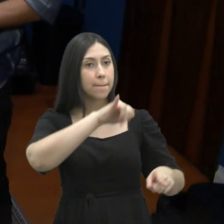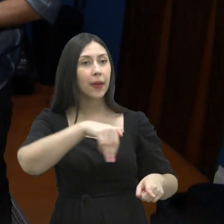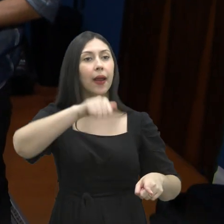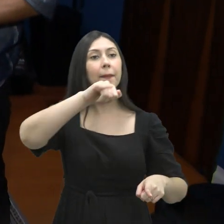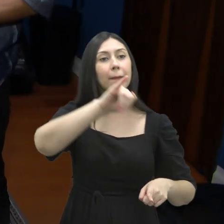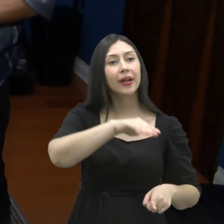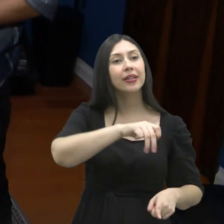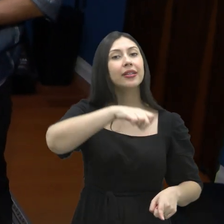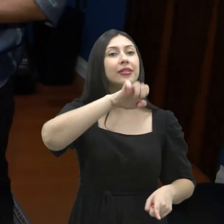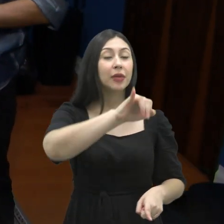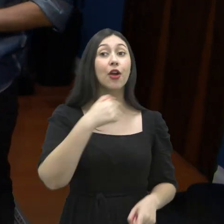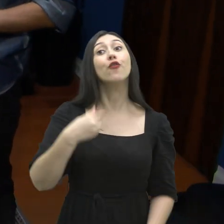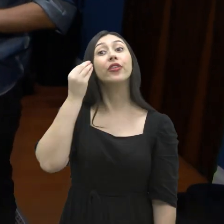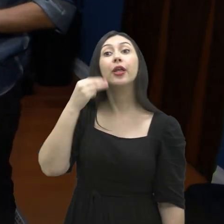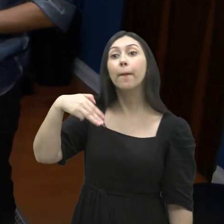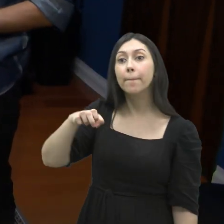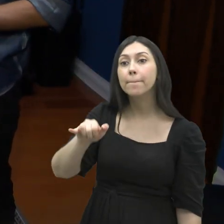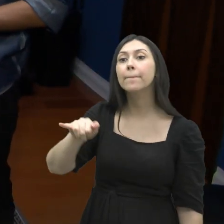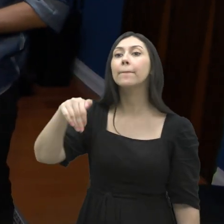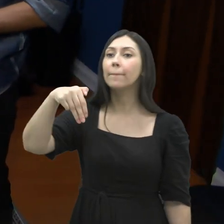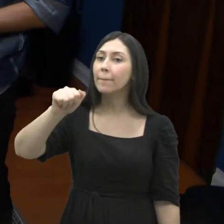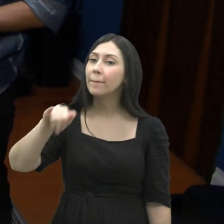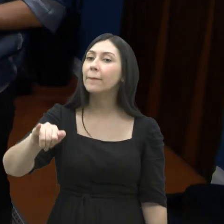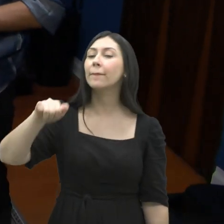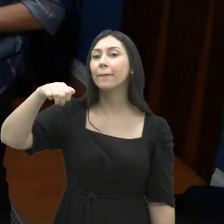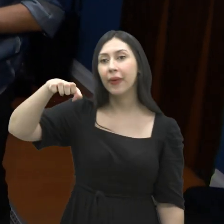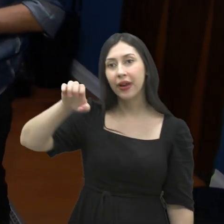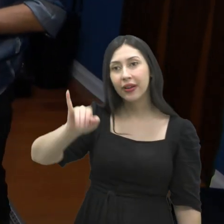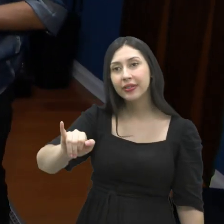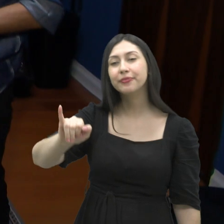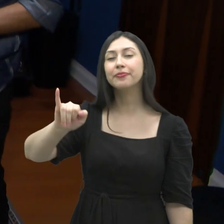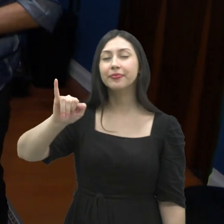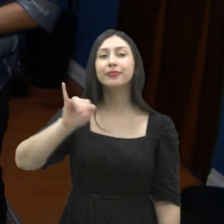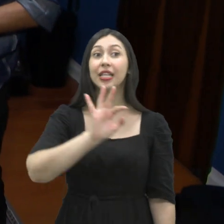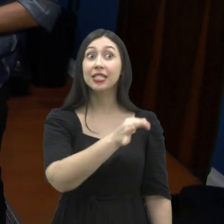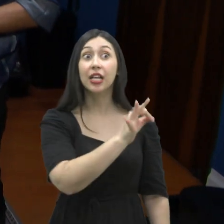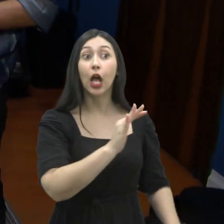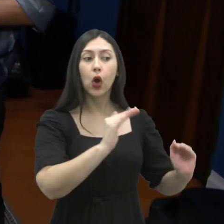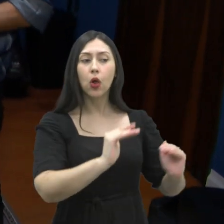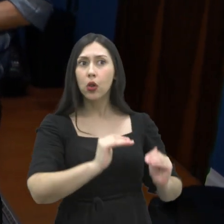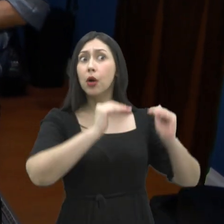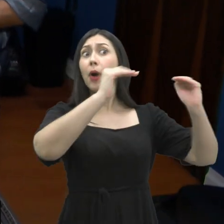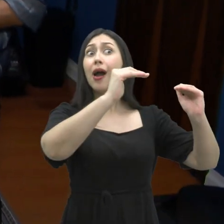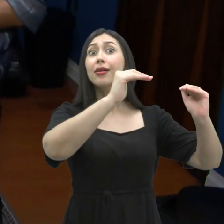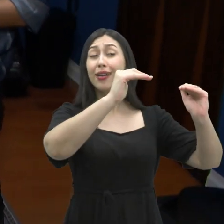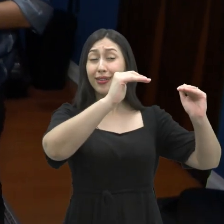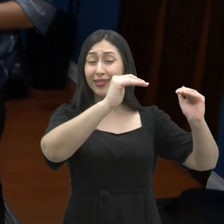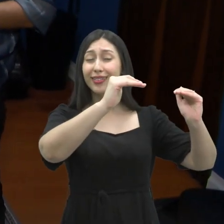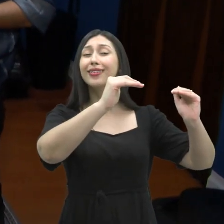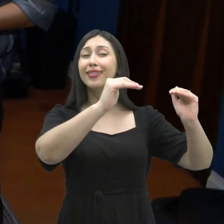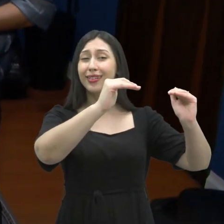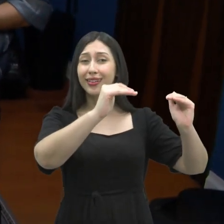May, my, may, my, may. Vou tentar. May, my, may, my, may. Isso. May, my,